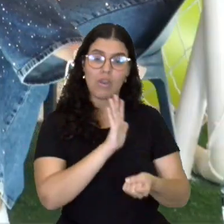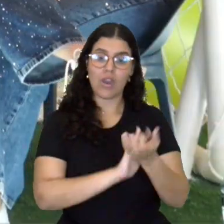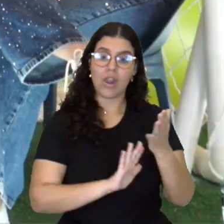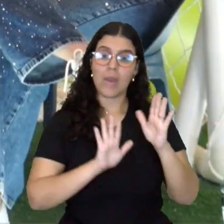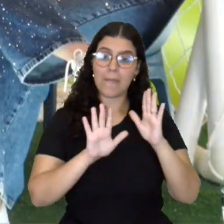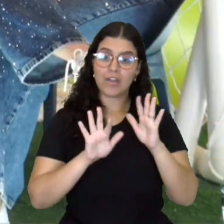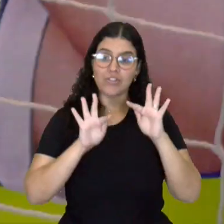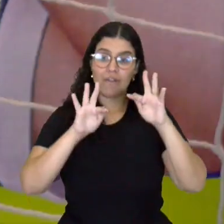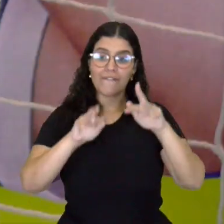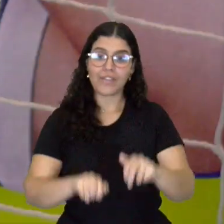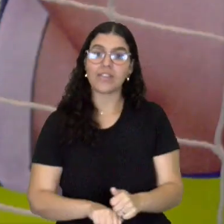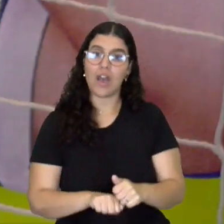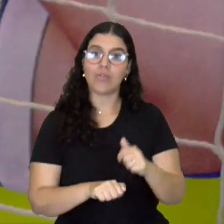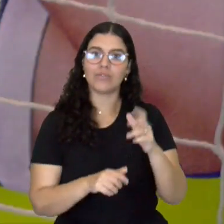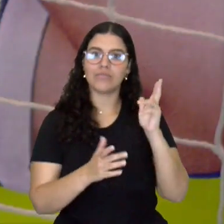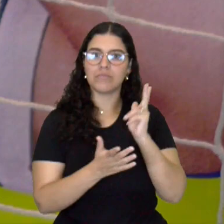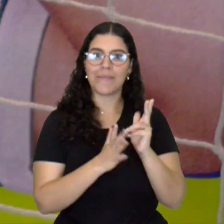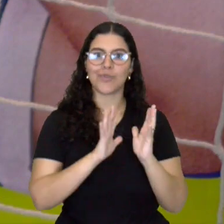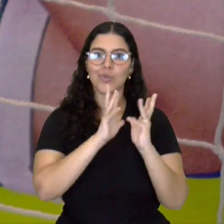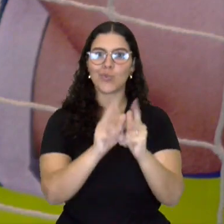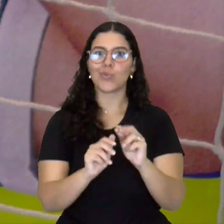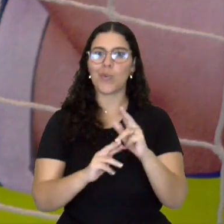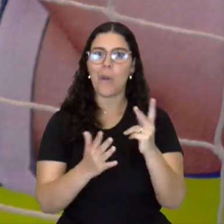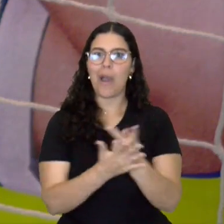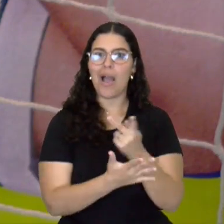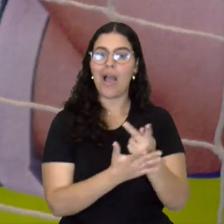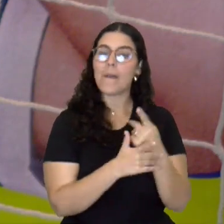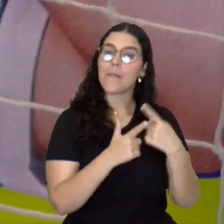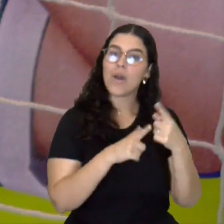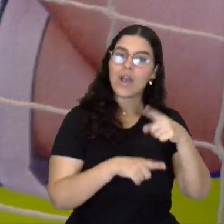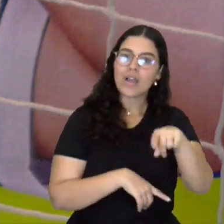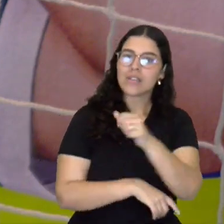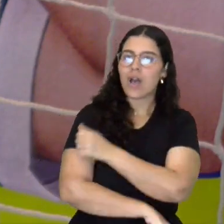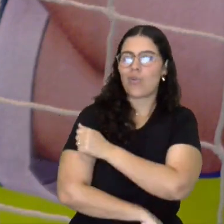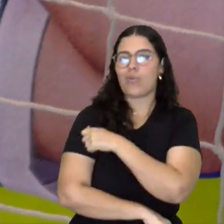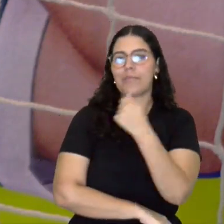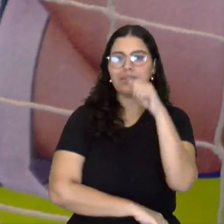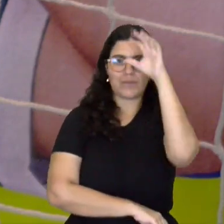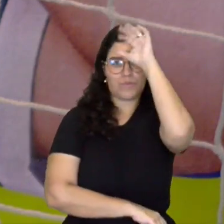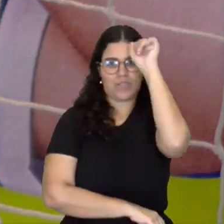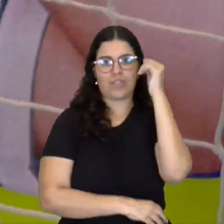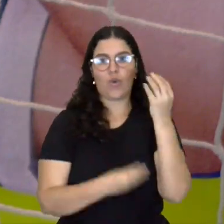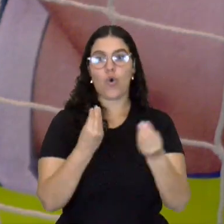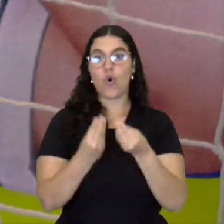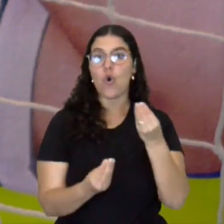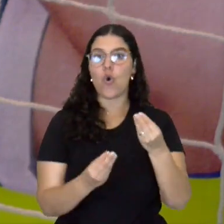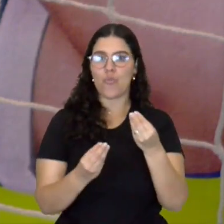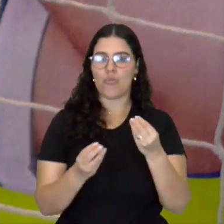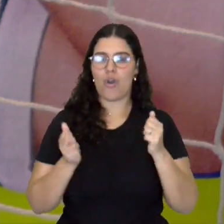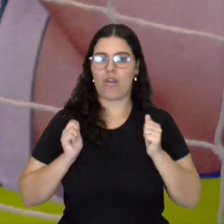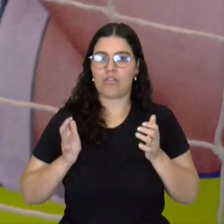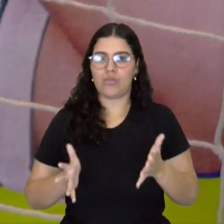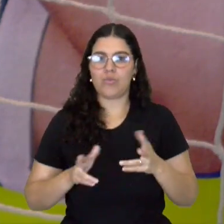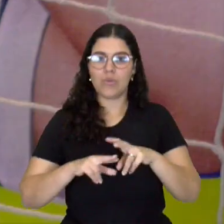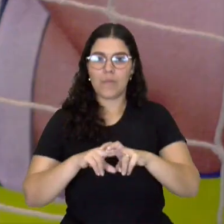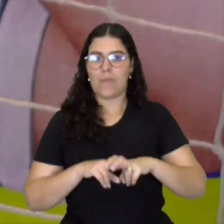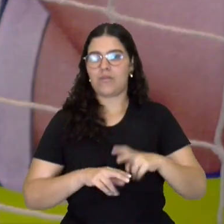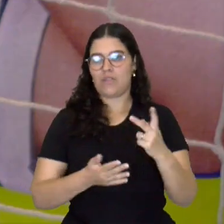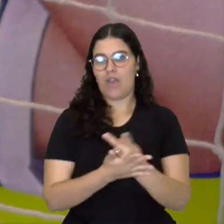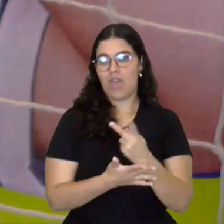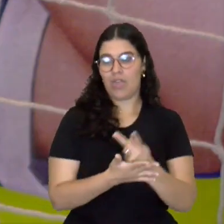E no final a gente fez uma dinâmica muito legal com isso. Os alunos se transformam. Eu não sei como eu conseguiria